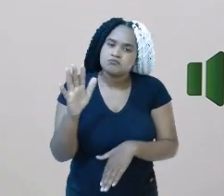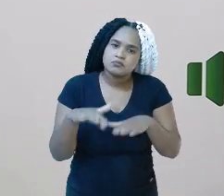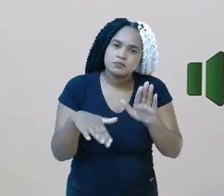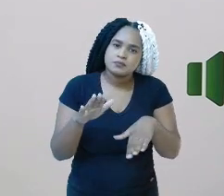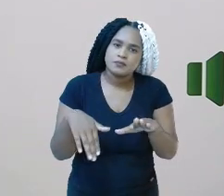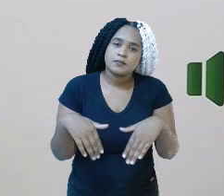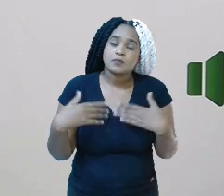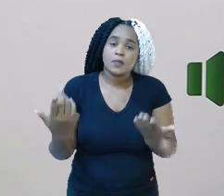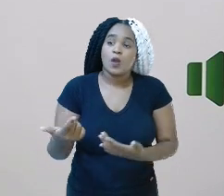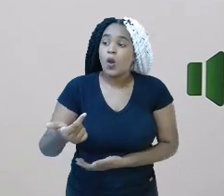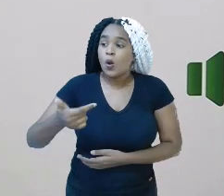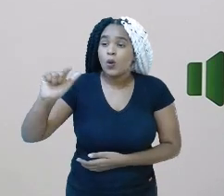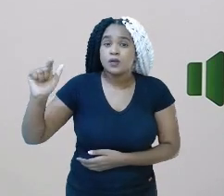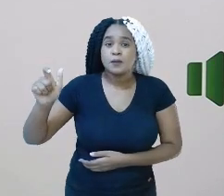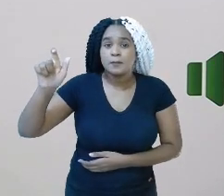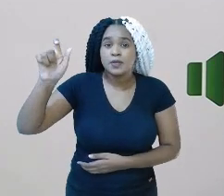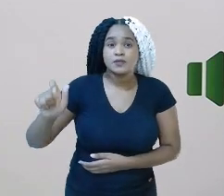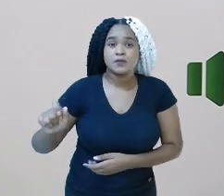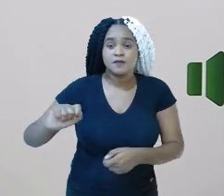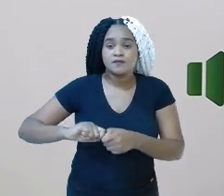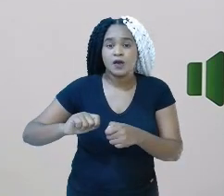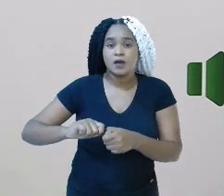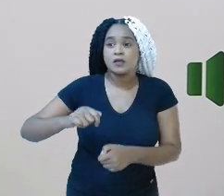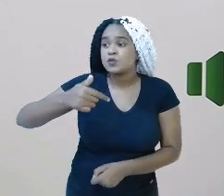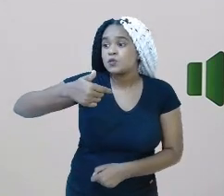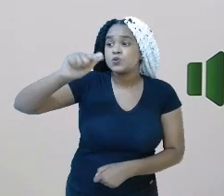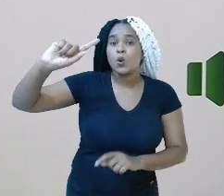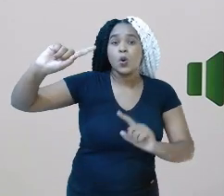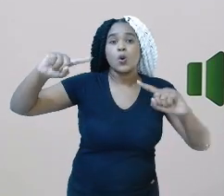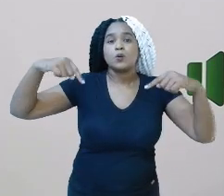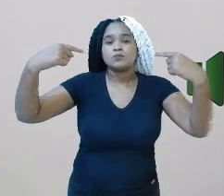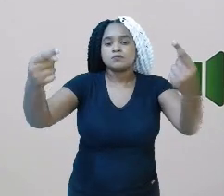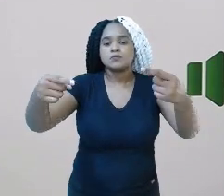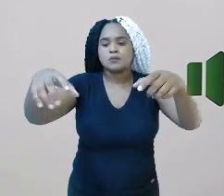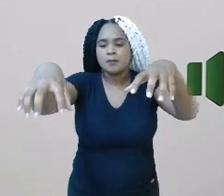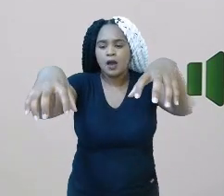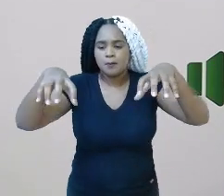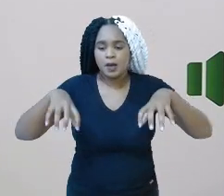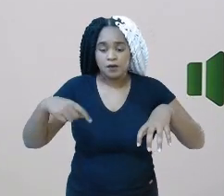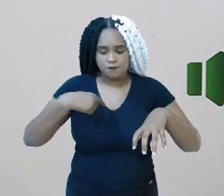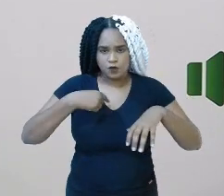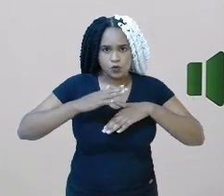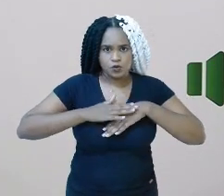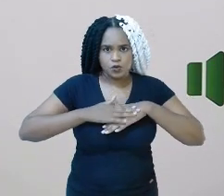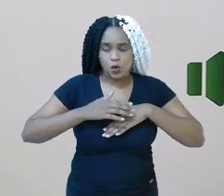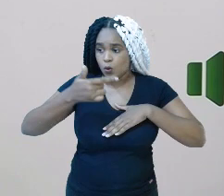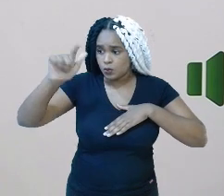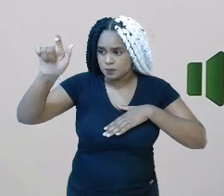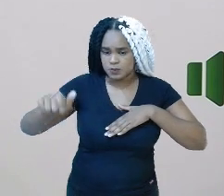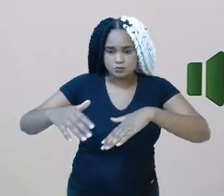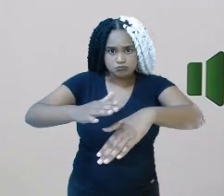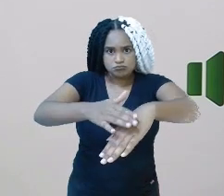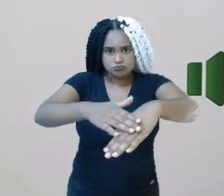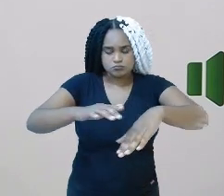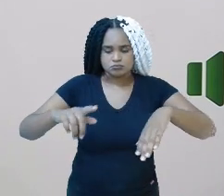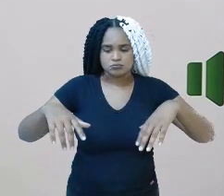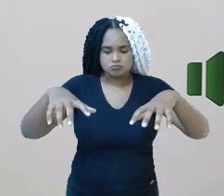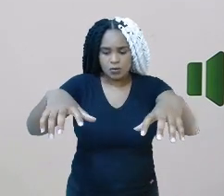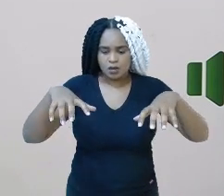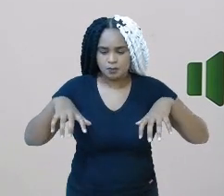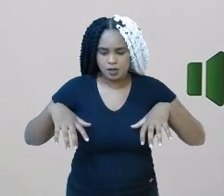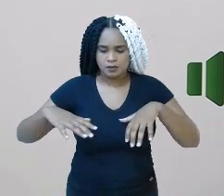outra pessoa faz assim, deixa que eu faço outro. Aí você faz uma barra e a outra pessoa faz a outra, não é